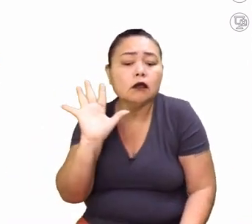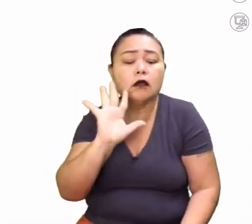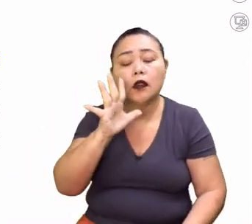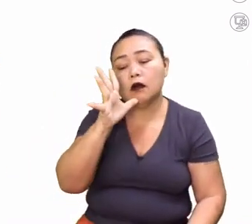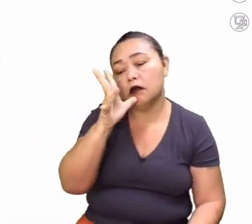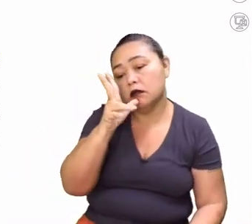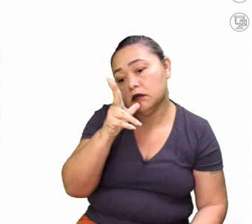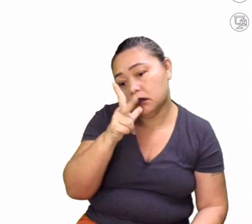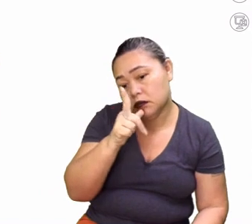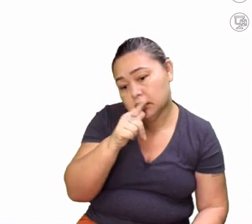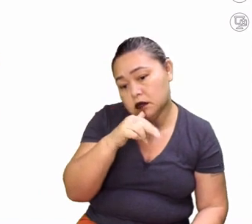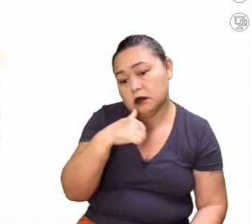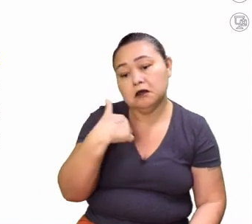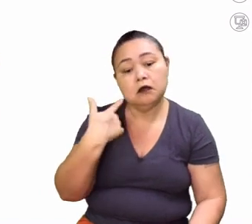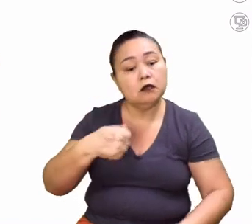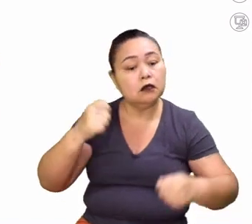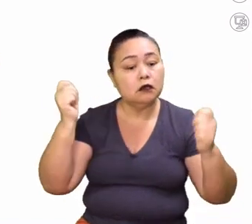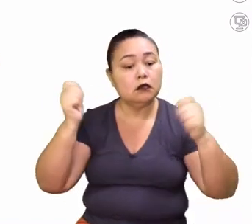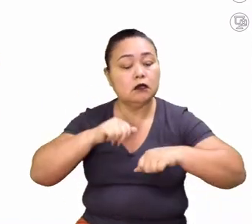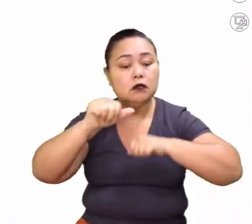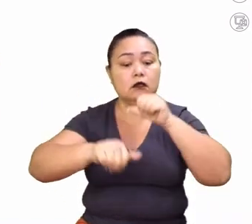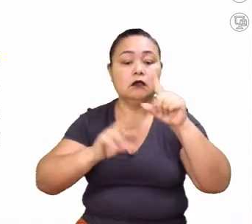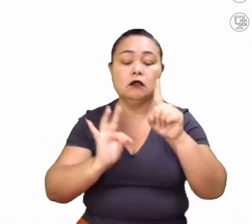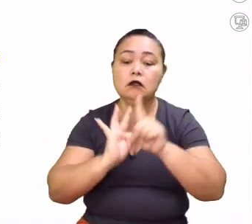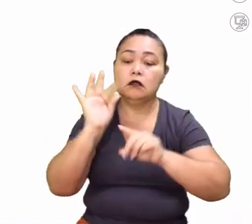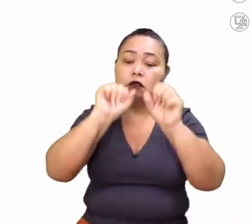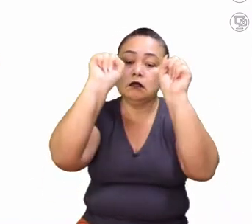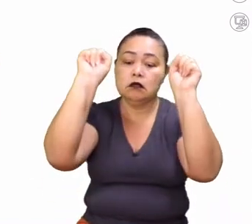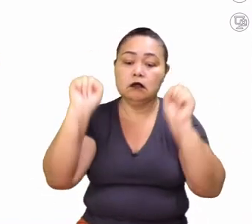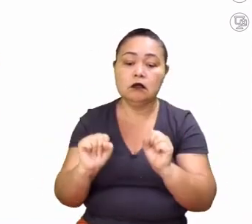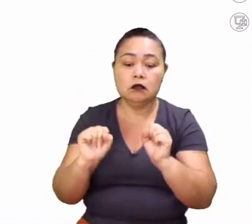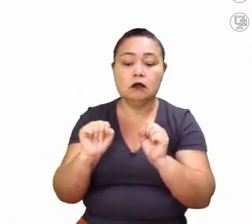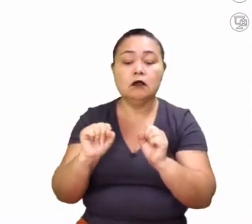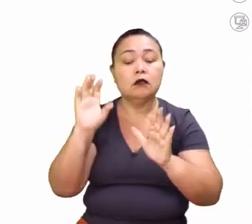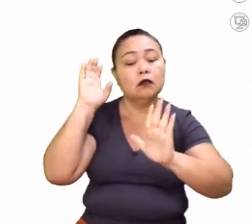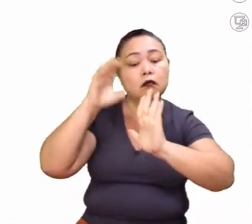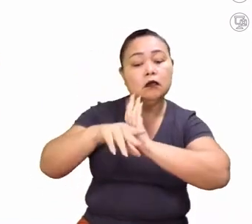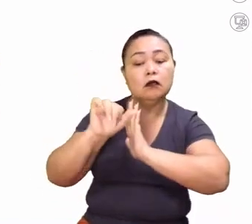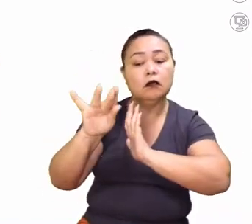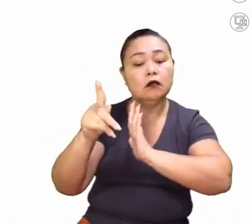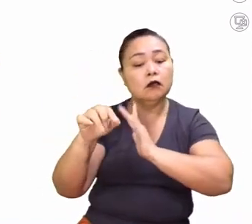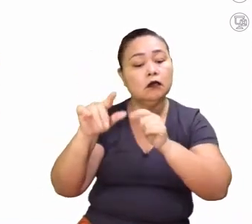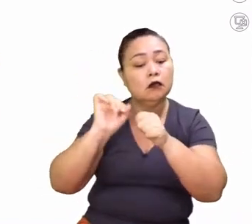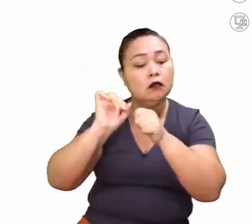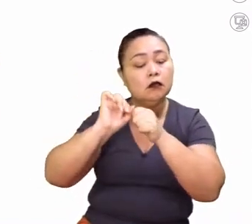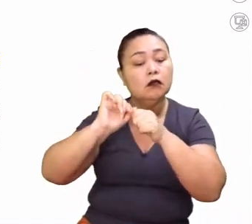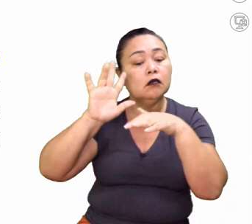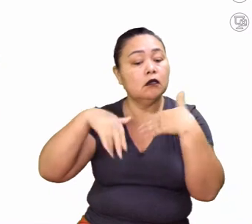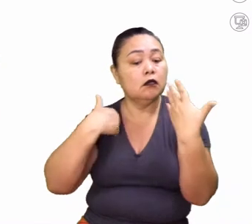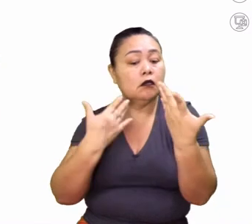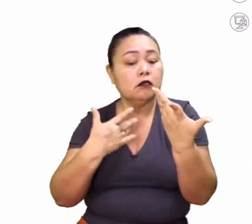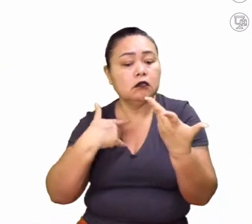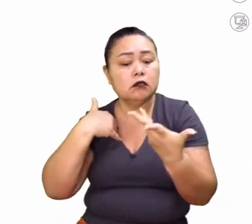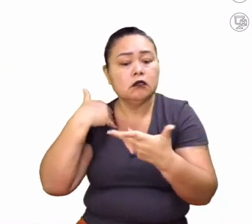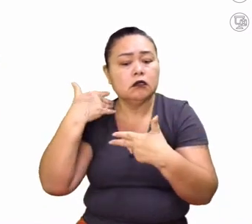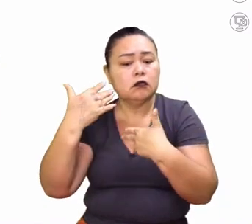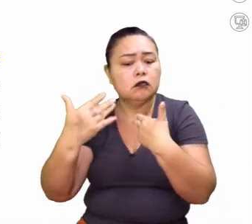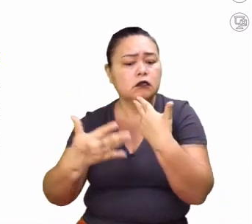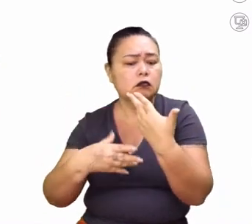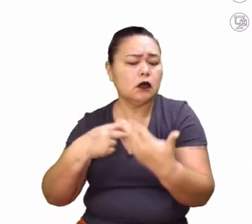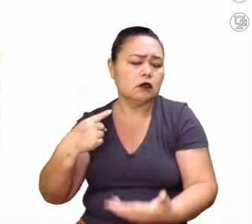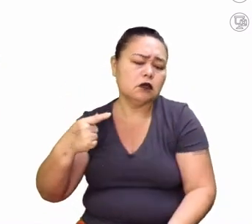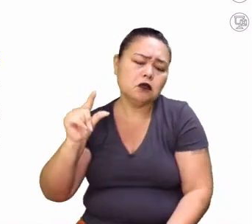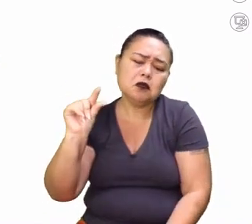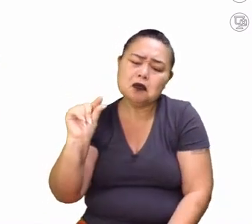lentas bem devagar que não sejam capazes de mudar a temperatura do sistema a definição de inopia portanto infinitesimal